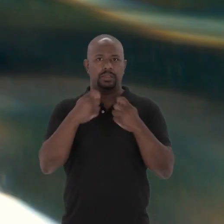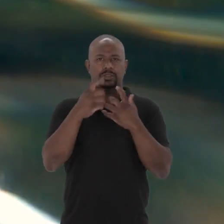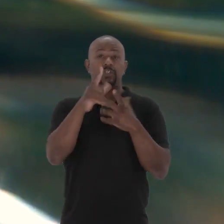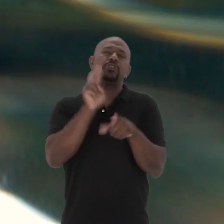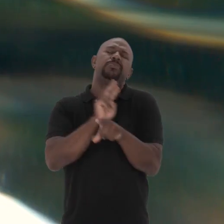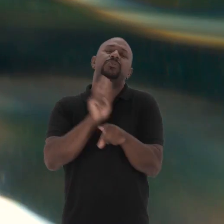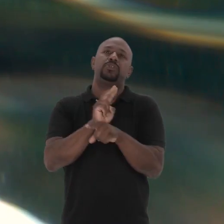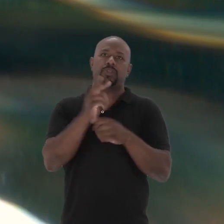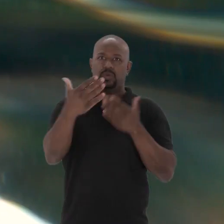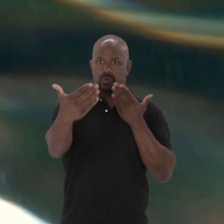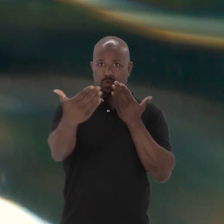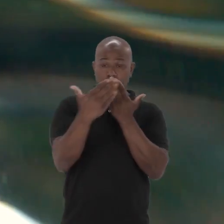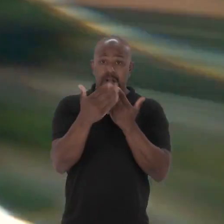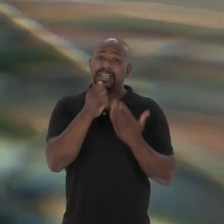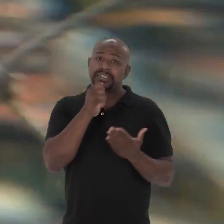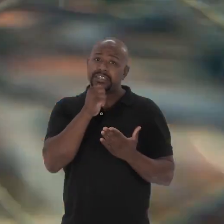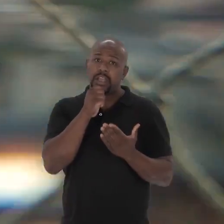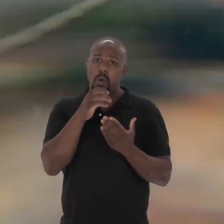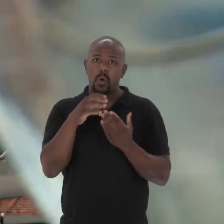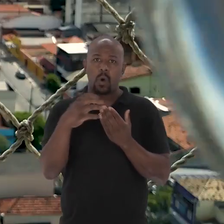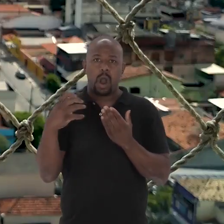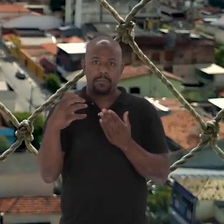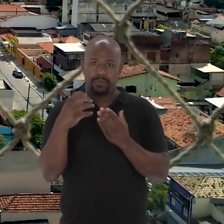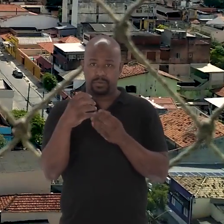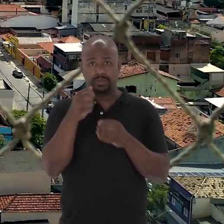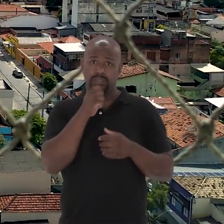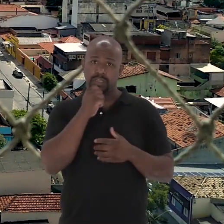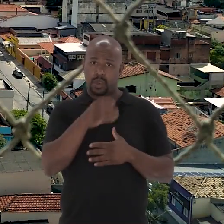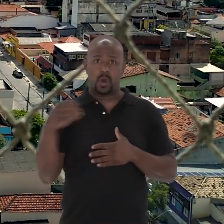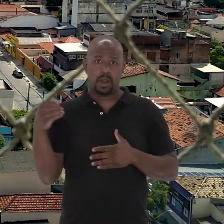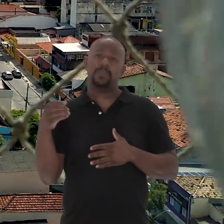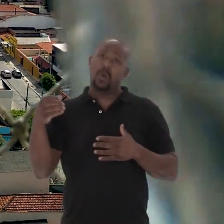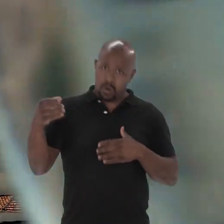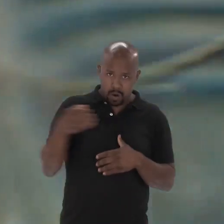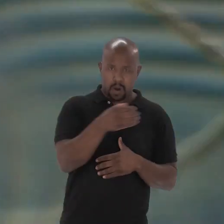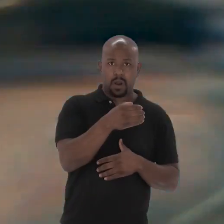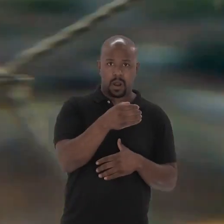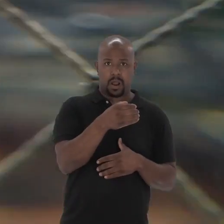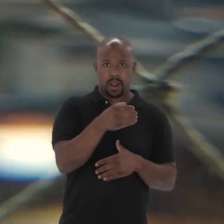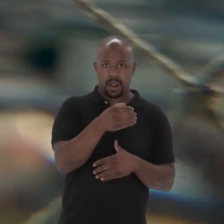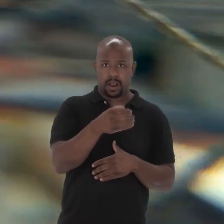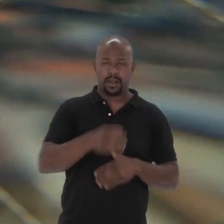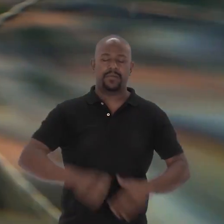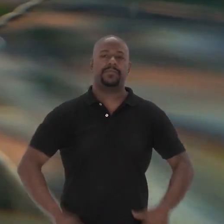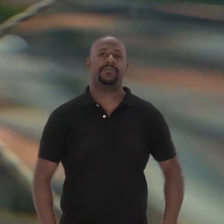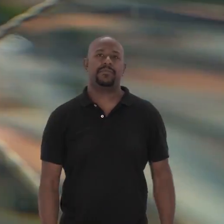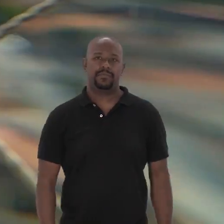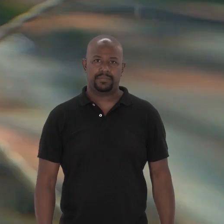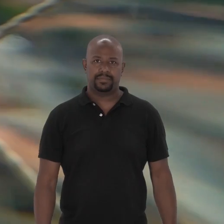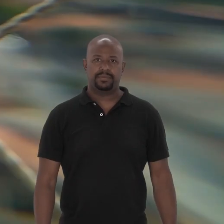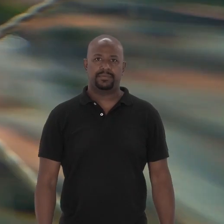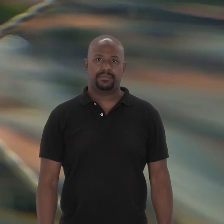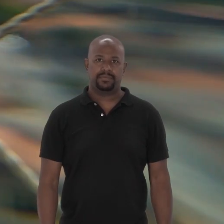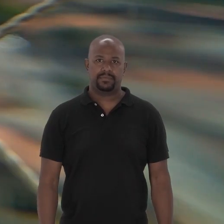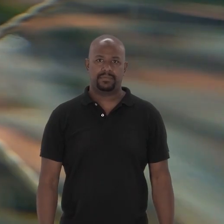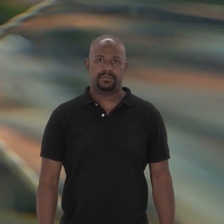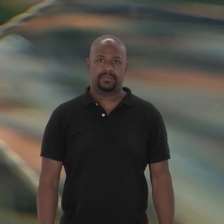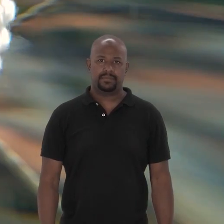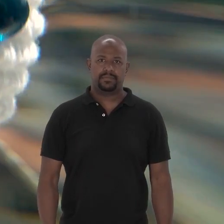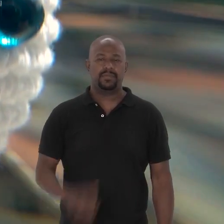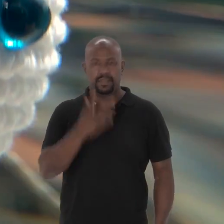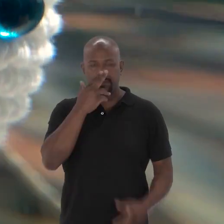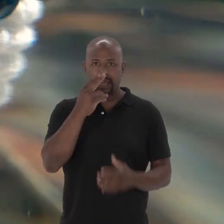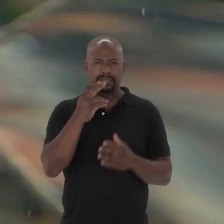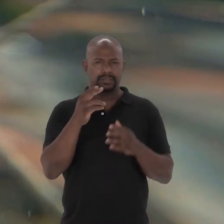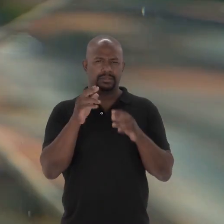zoom, de proximidade. Sem o copo com a Tira água. Tira o copo. Com a mão esquerda, segura o Zé Gotinha. E agora com o copo da água novamente. Olha a diferença. E